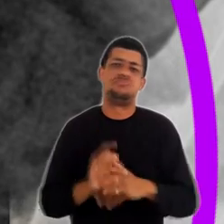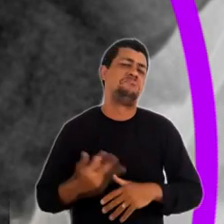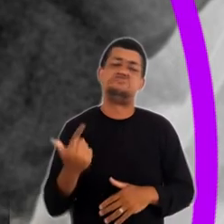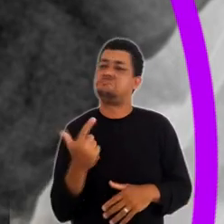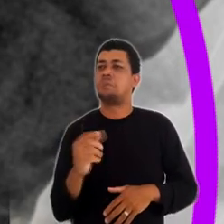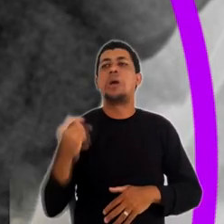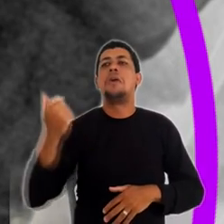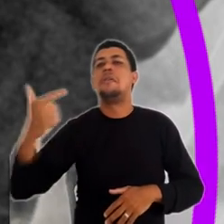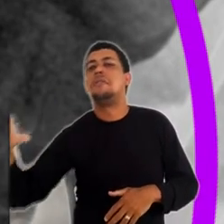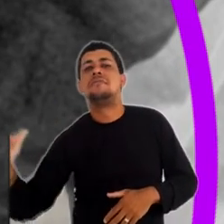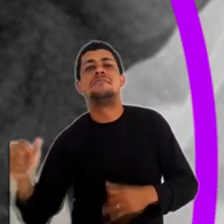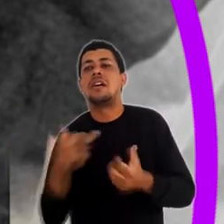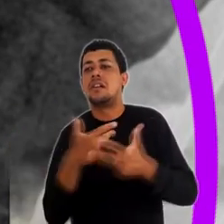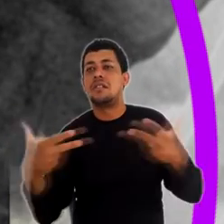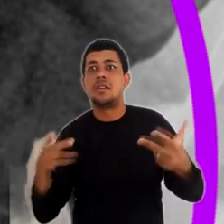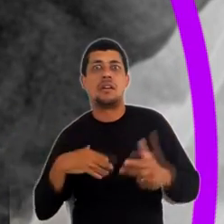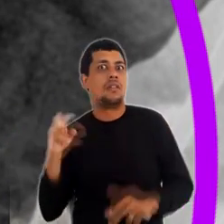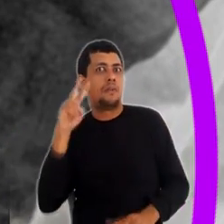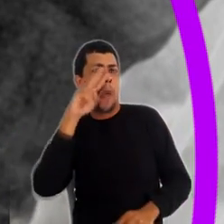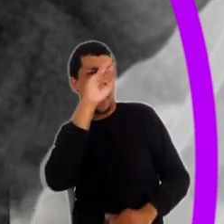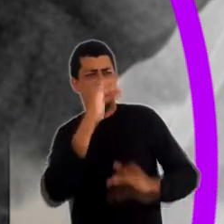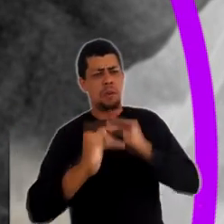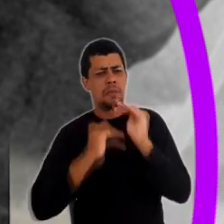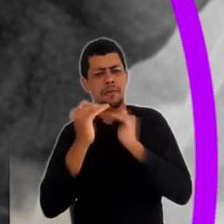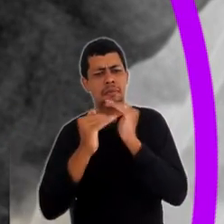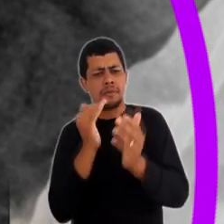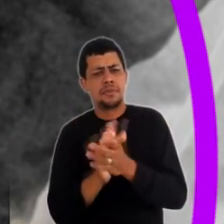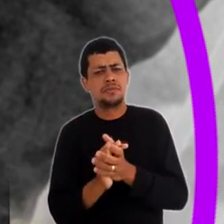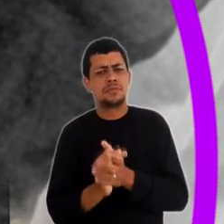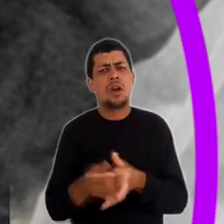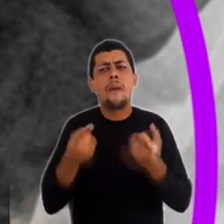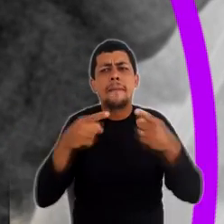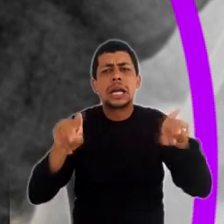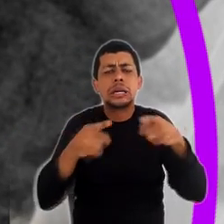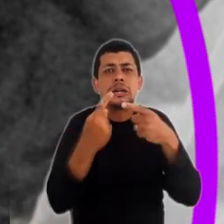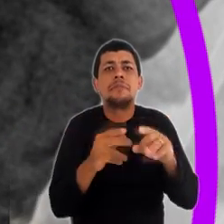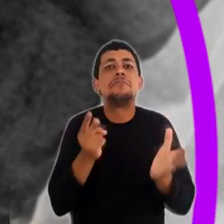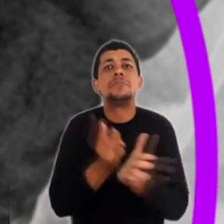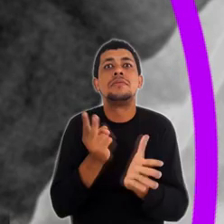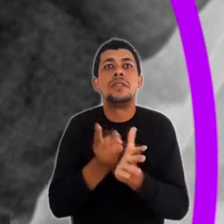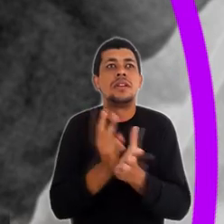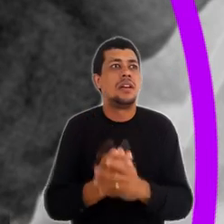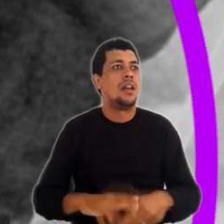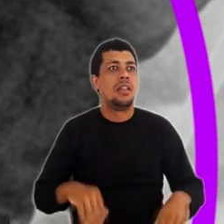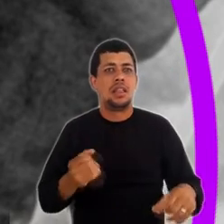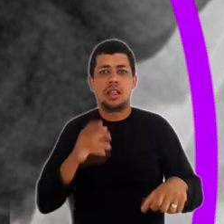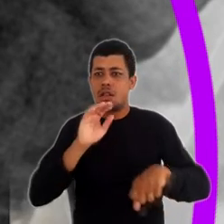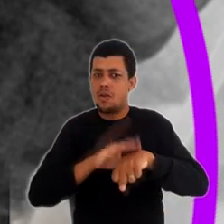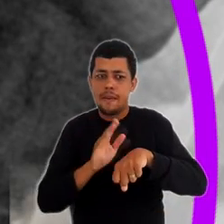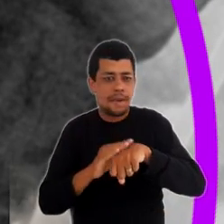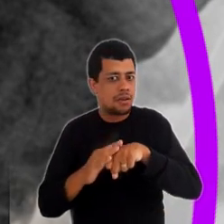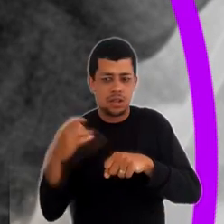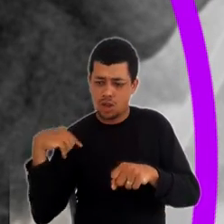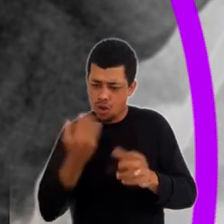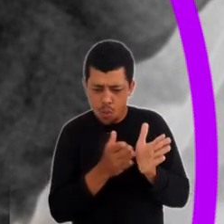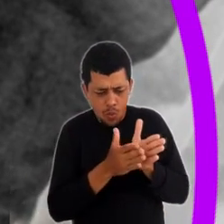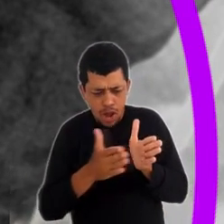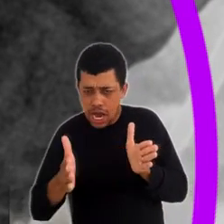coisa. Foi muito forte essa construção dessa música. O tempo todinho que a gente gravava, a gente se arrepiava, assim,